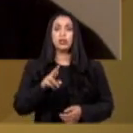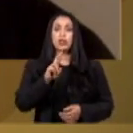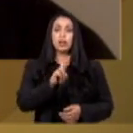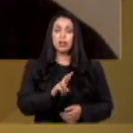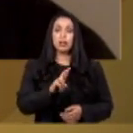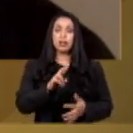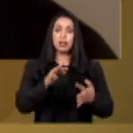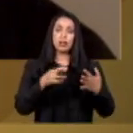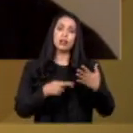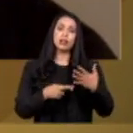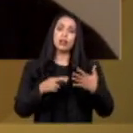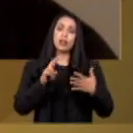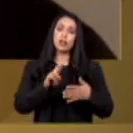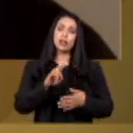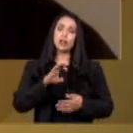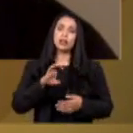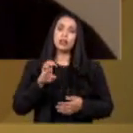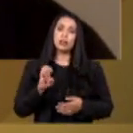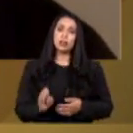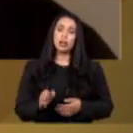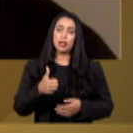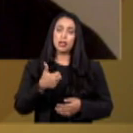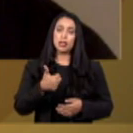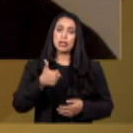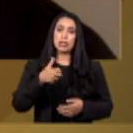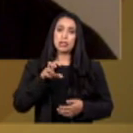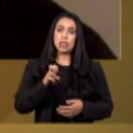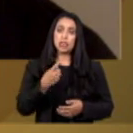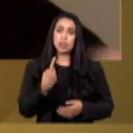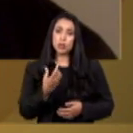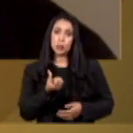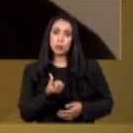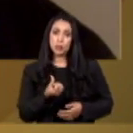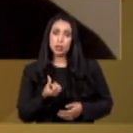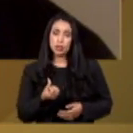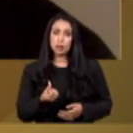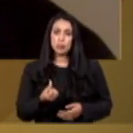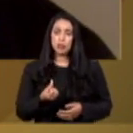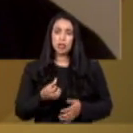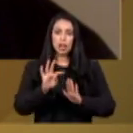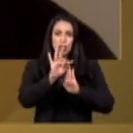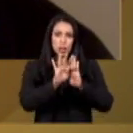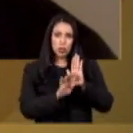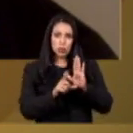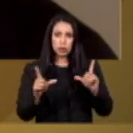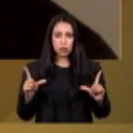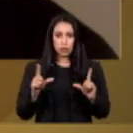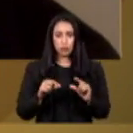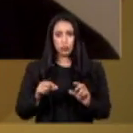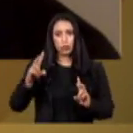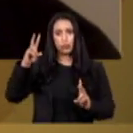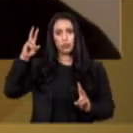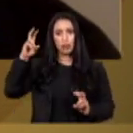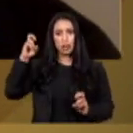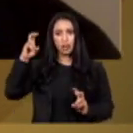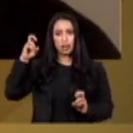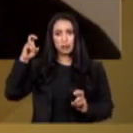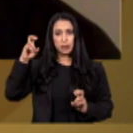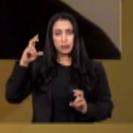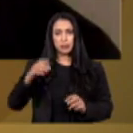uma das segurança 15166 leia-se parte da ementa e aconteceu por crianças